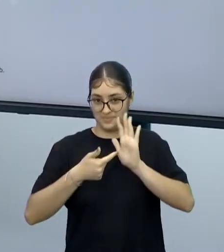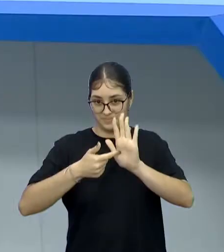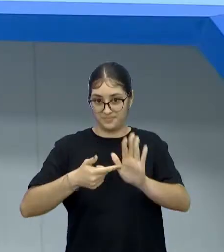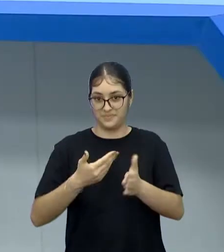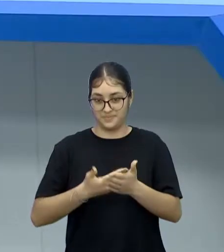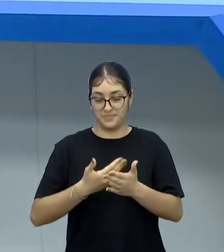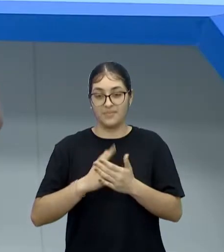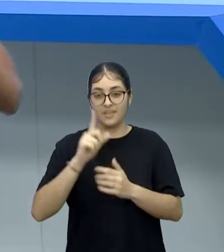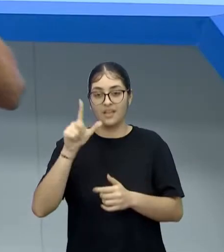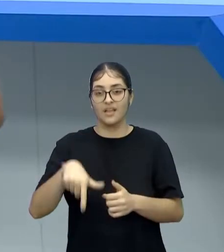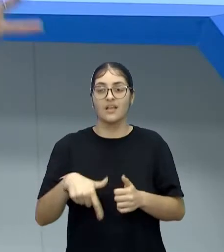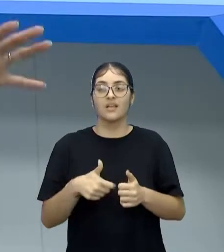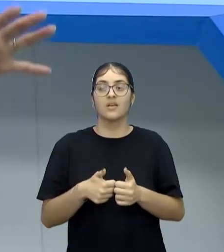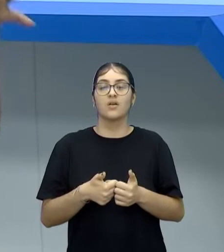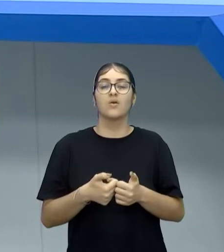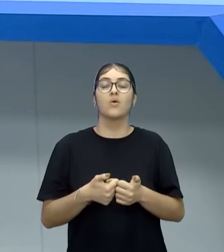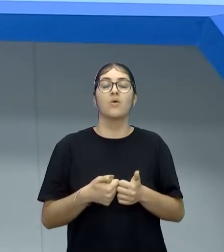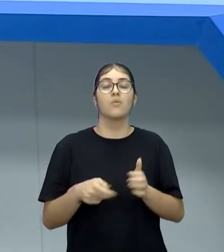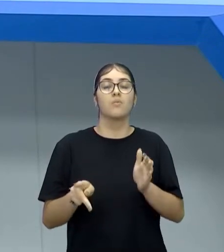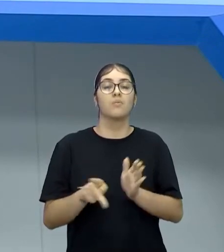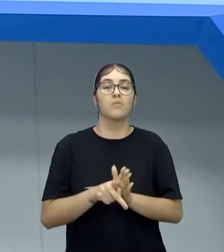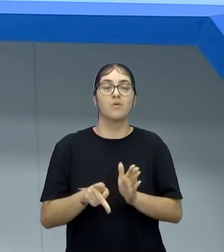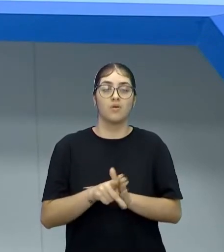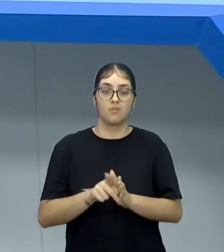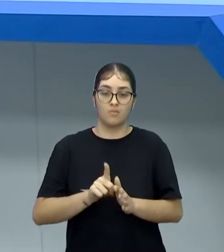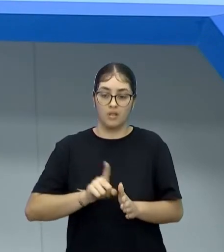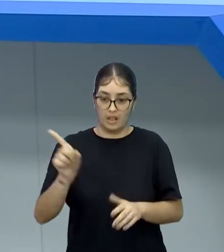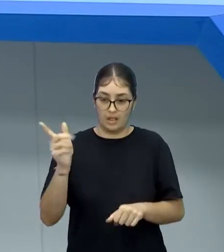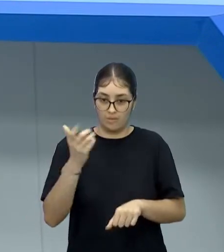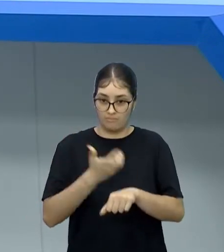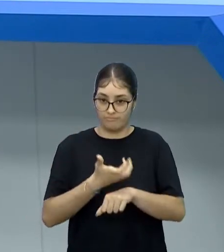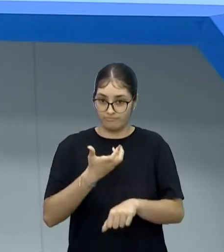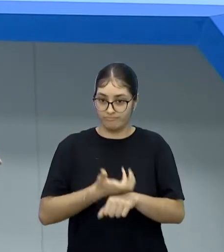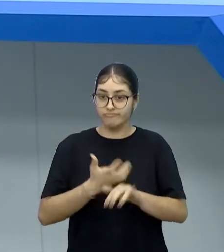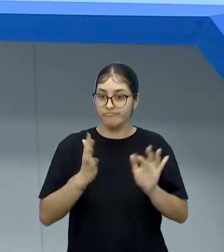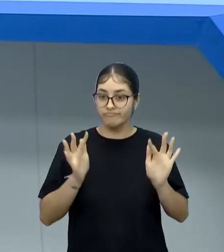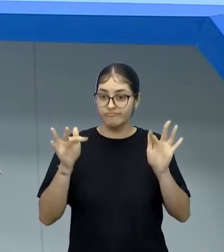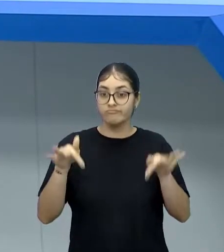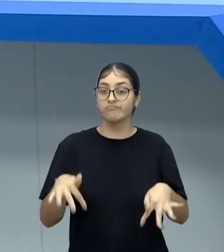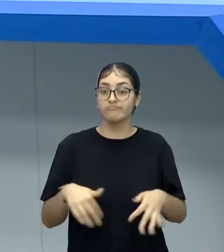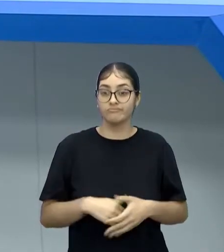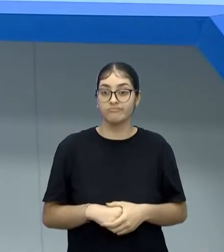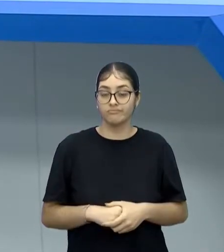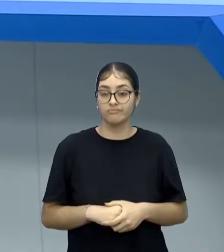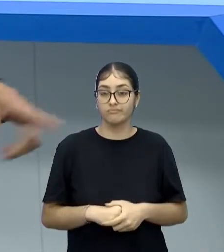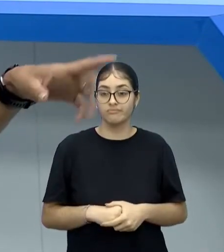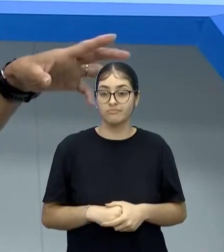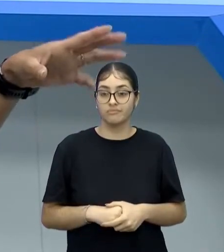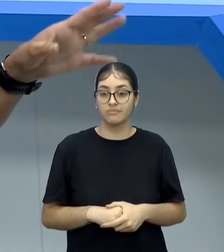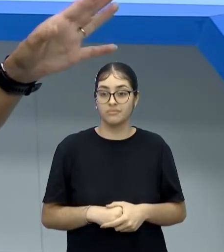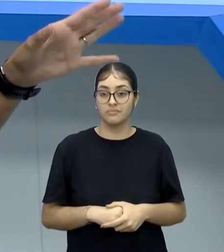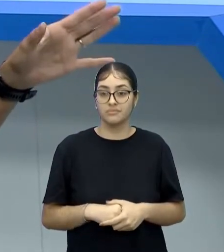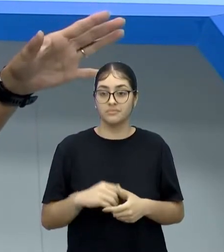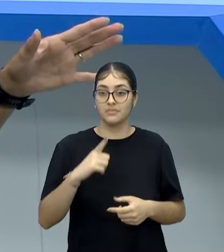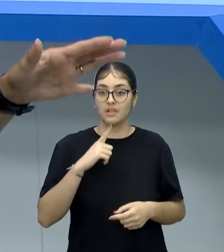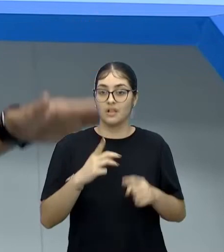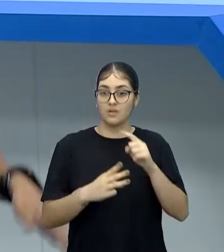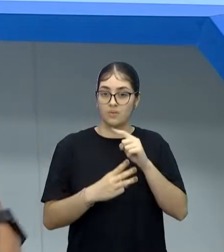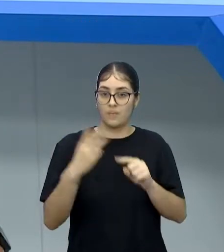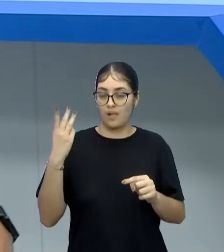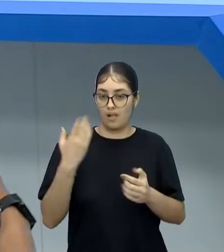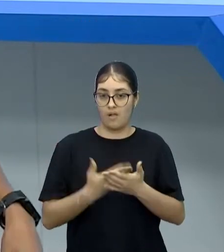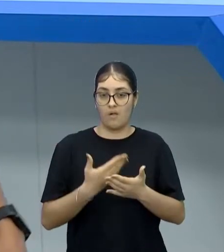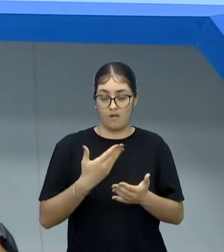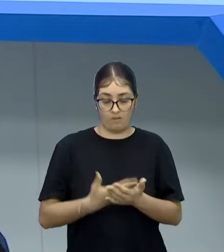sua aula. É um jogo de finalização dessa unidade curricular que está prevista, tá? Esse jogo, não perca as 3 últimas aulas,